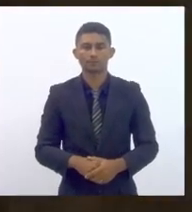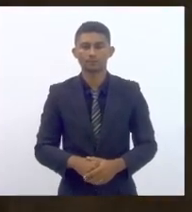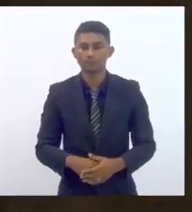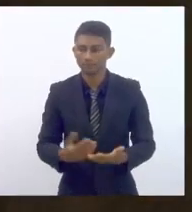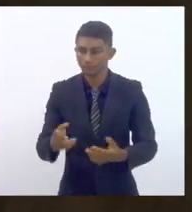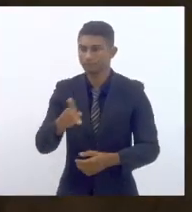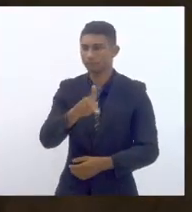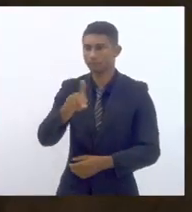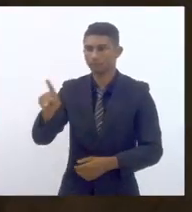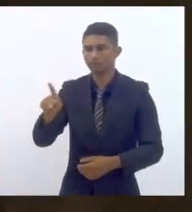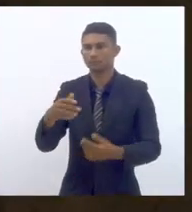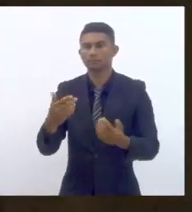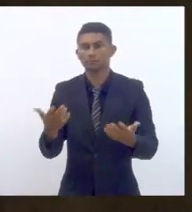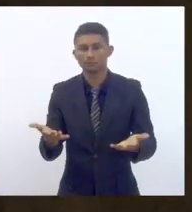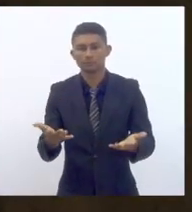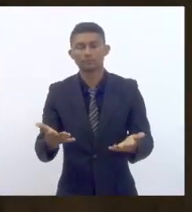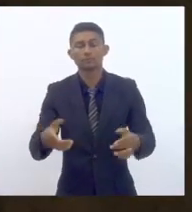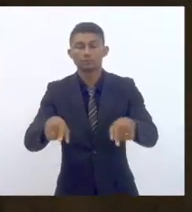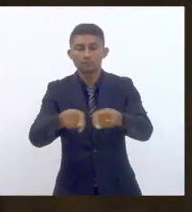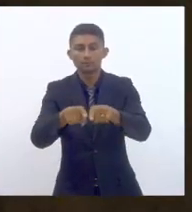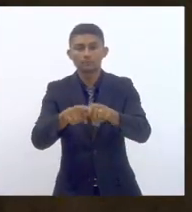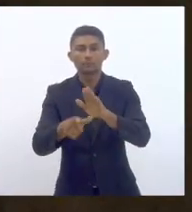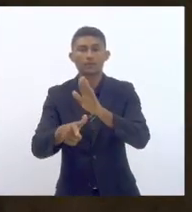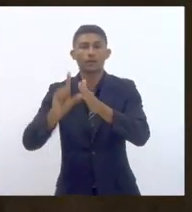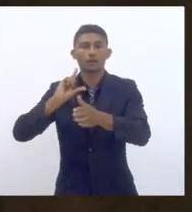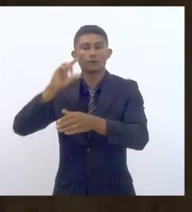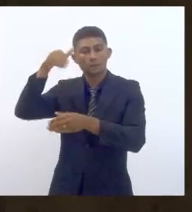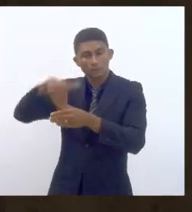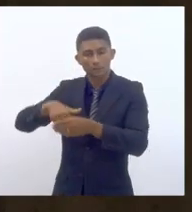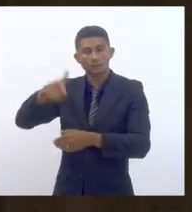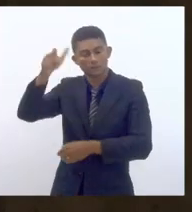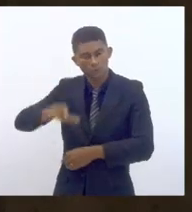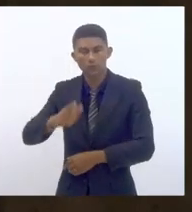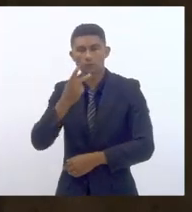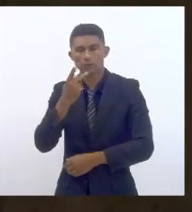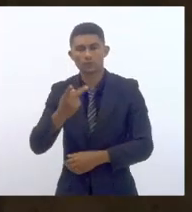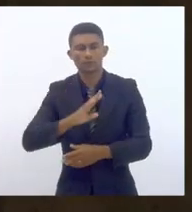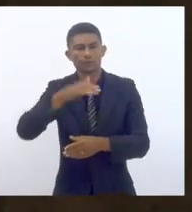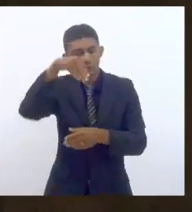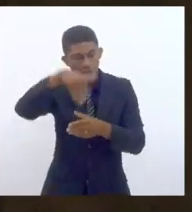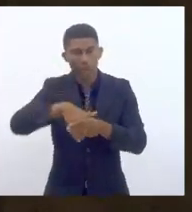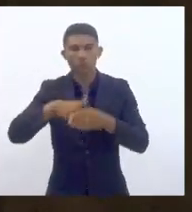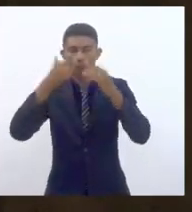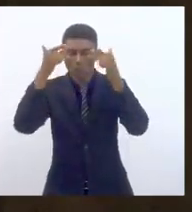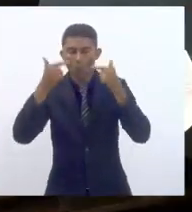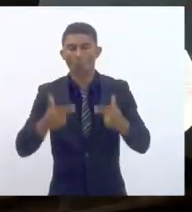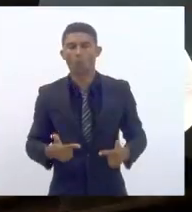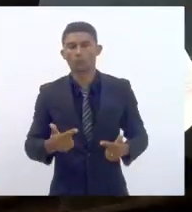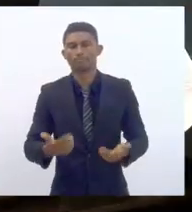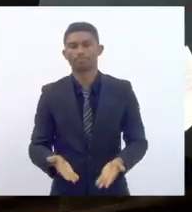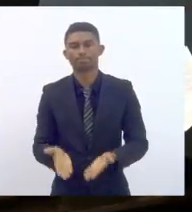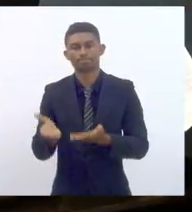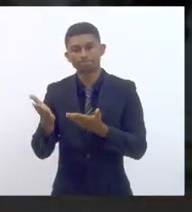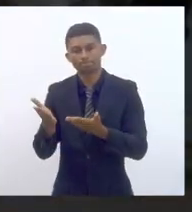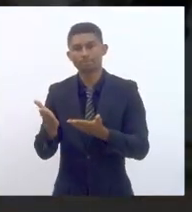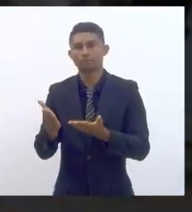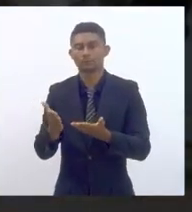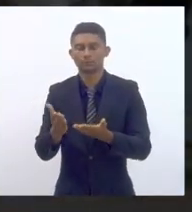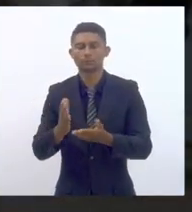Presidente, reitero o que eu falei na votação anterior e meu voto continua na abstenção. Alana Passos, abstenção